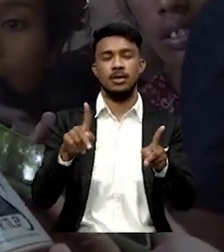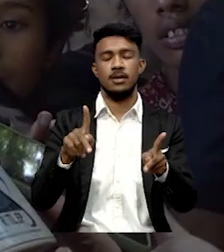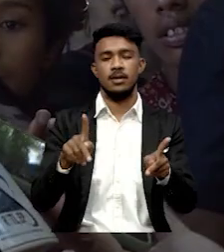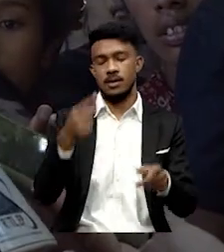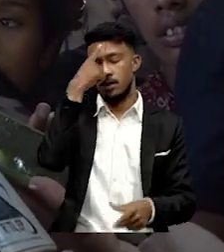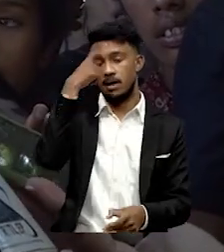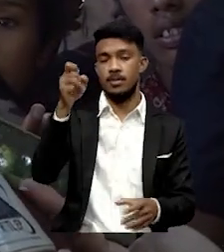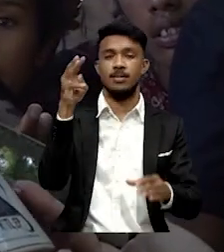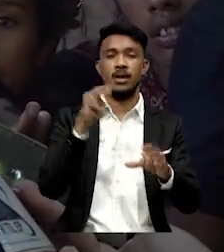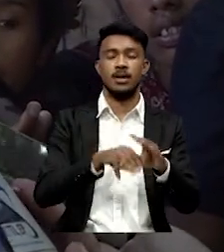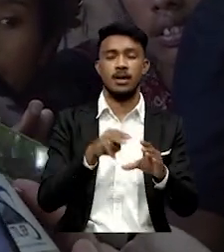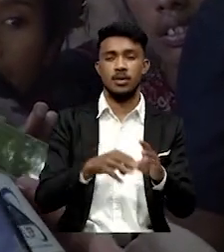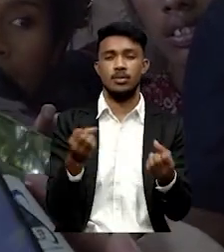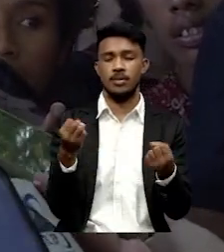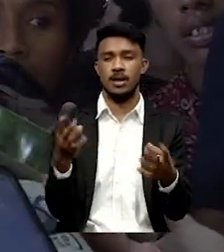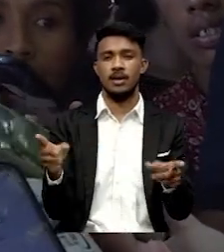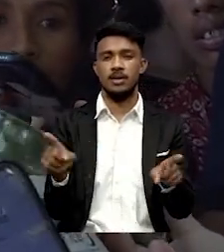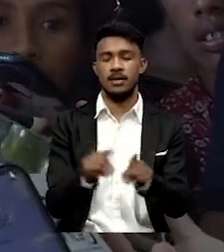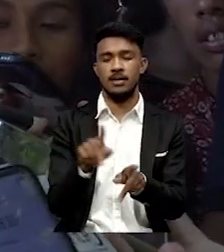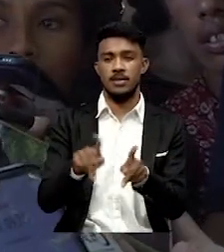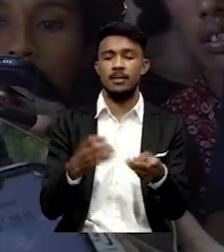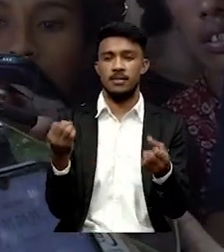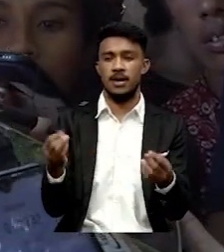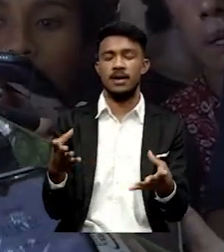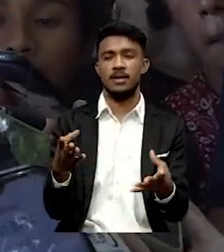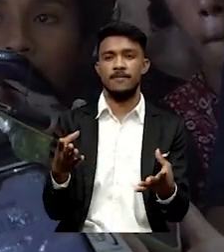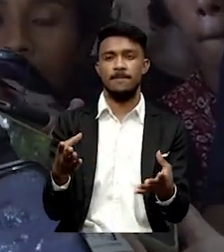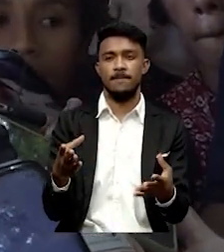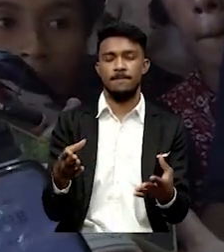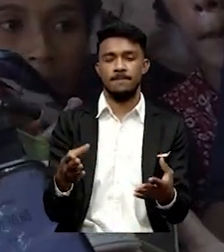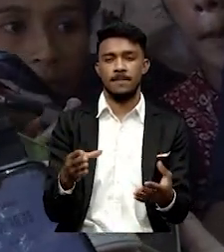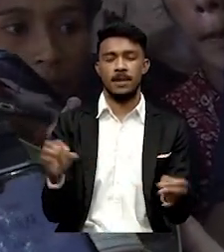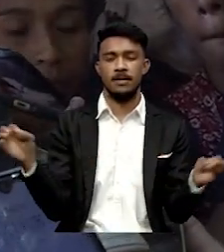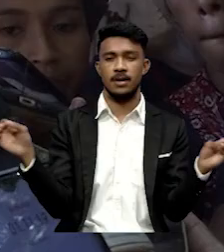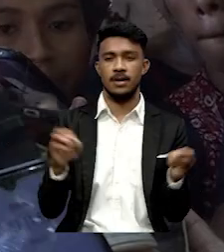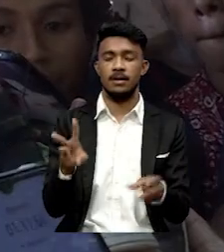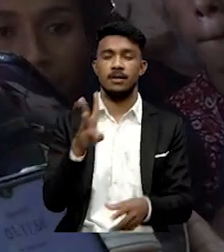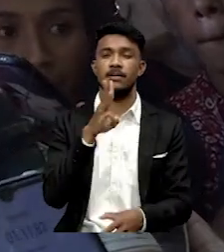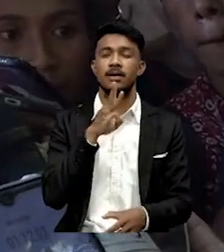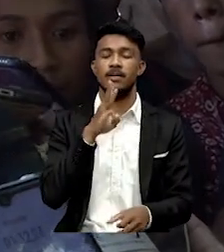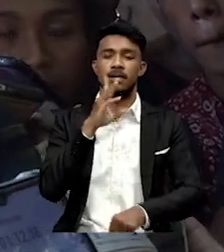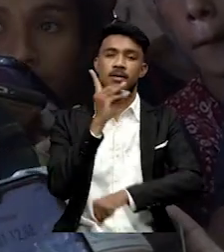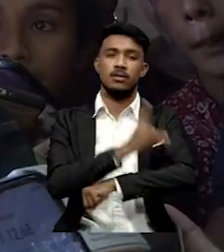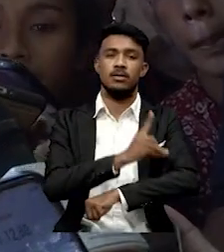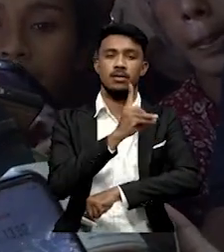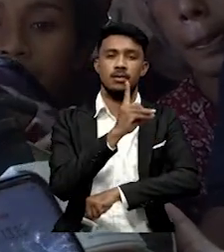Tamba mercado barak non e ma barbara ko yo wen se la ia saneamento lor loro